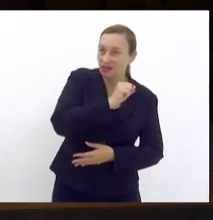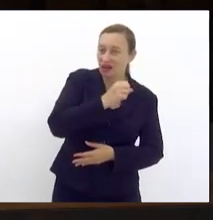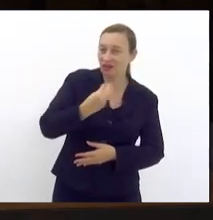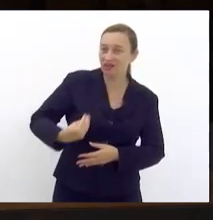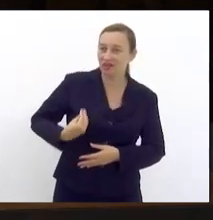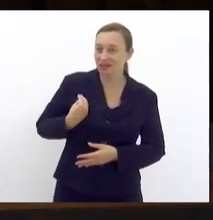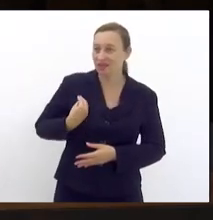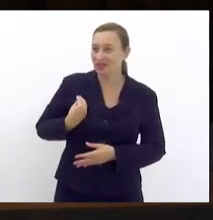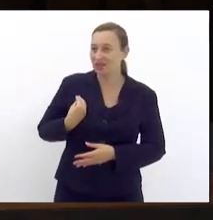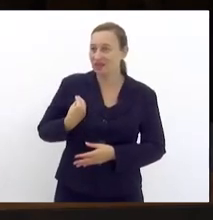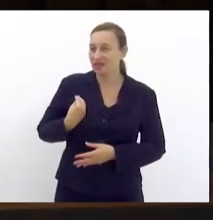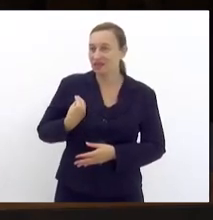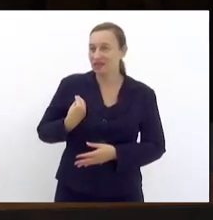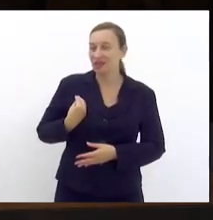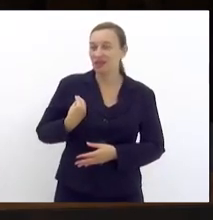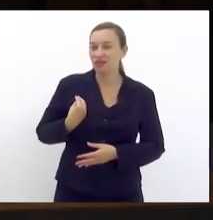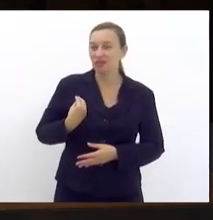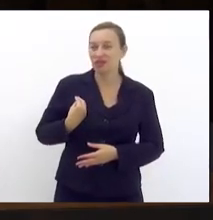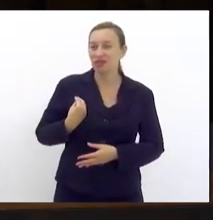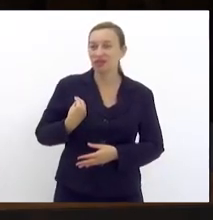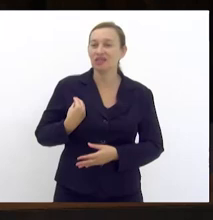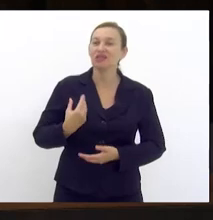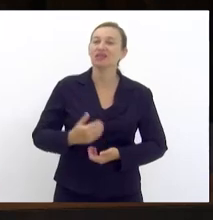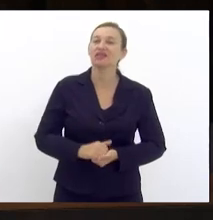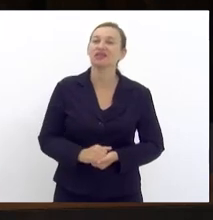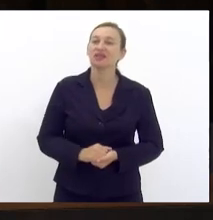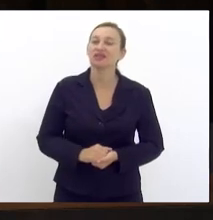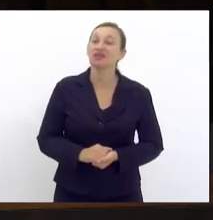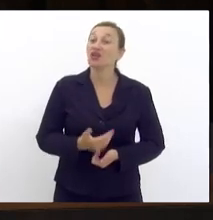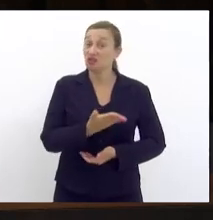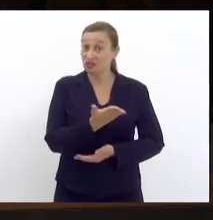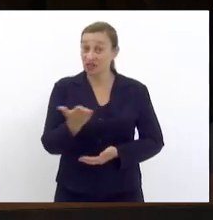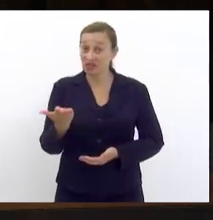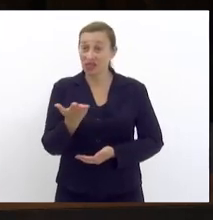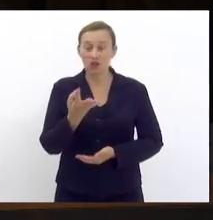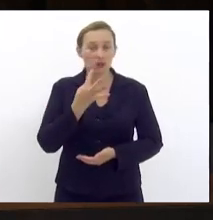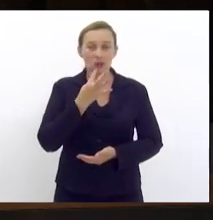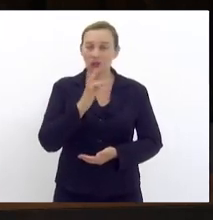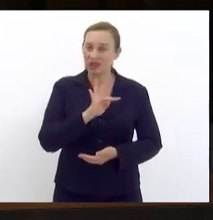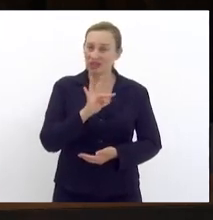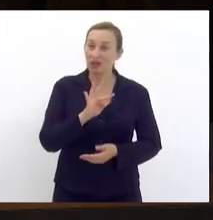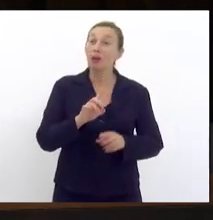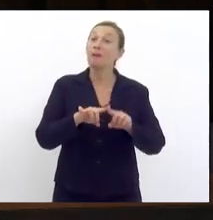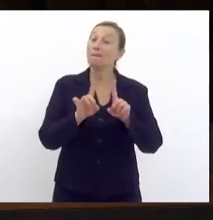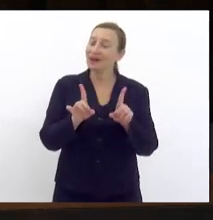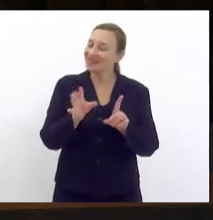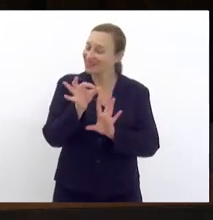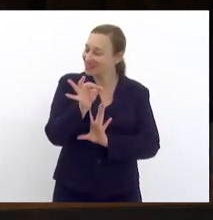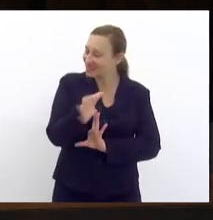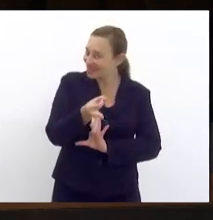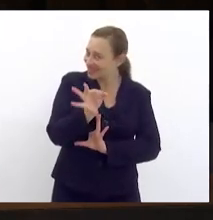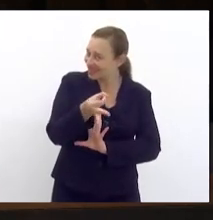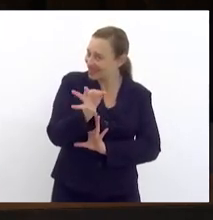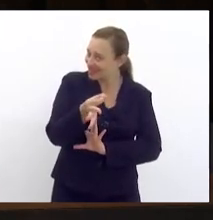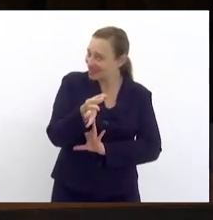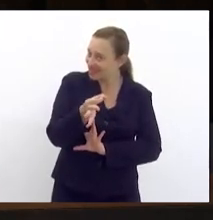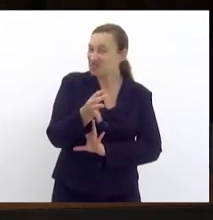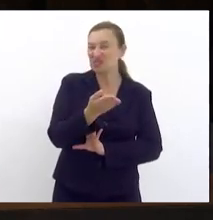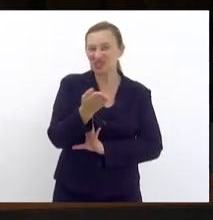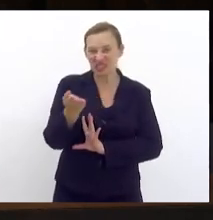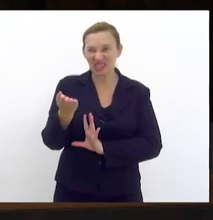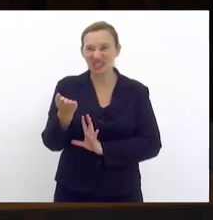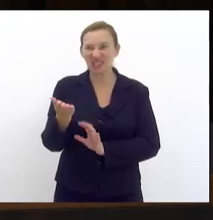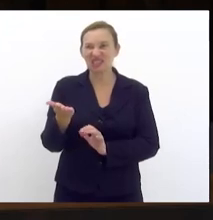E 99% das vezes, pessoas que vocês sequer conheceram. E tenho certeza que vocês fazem